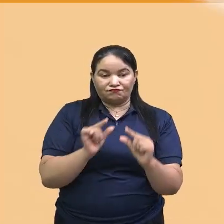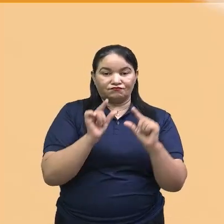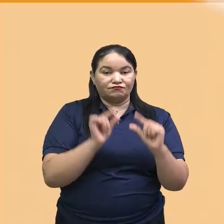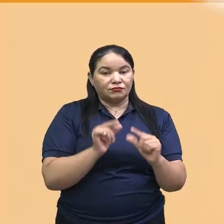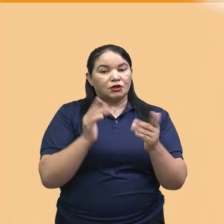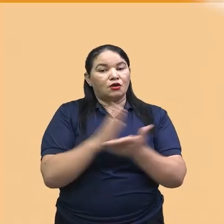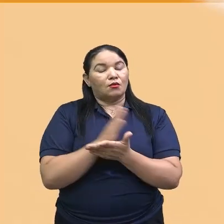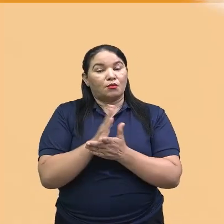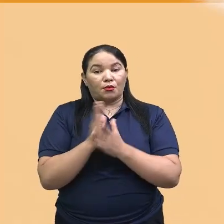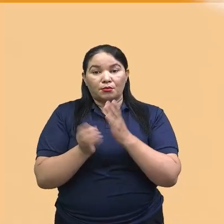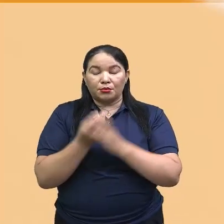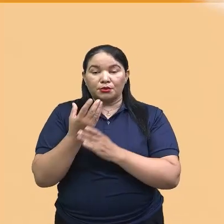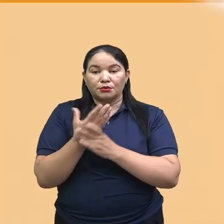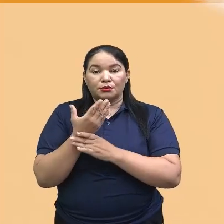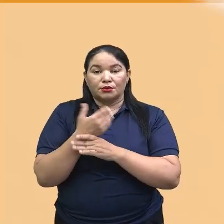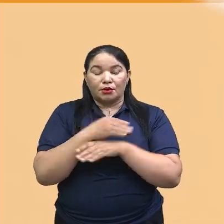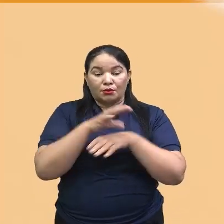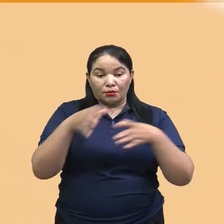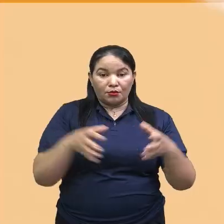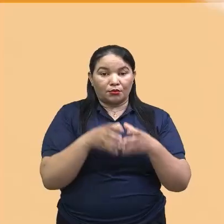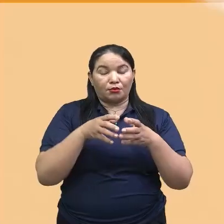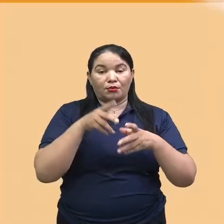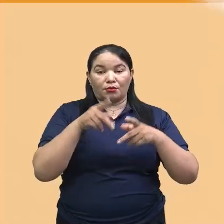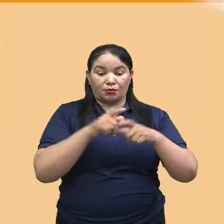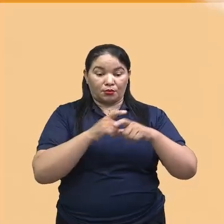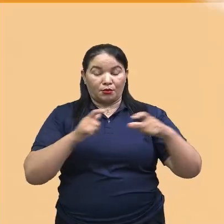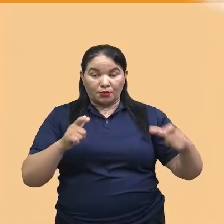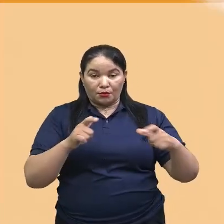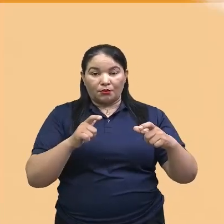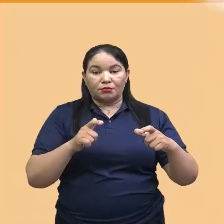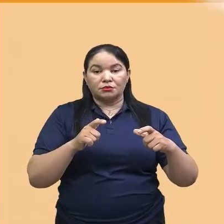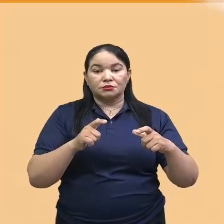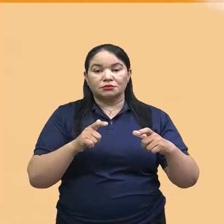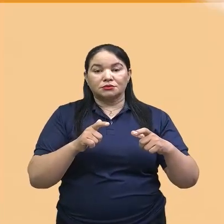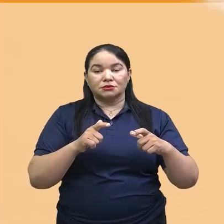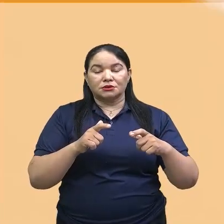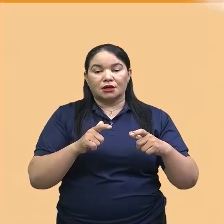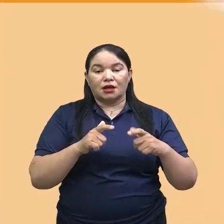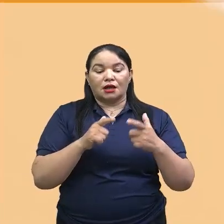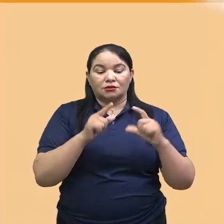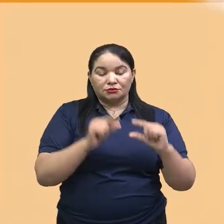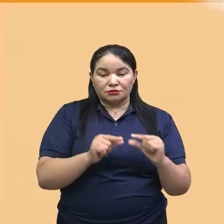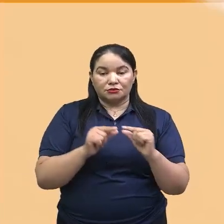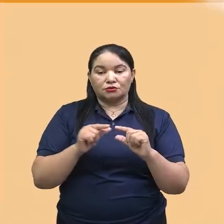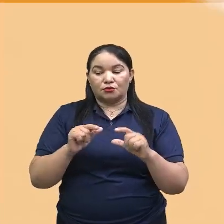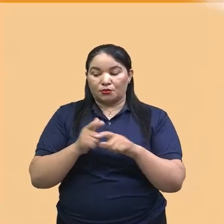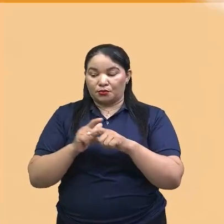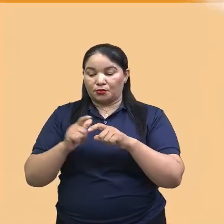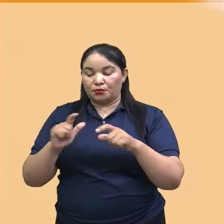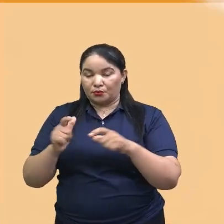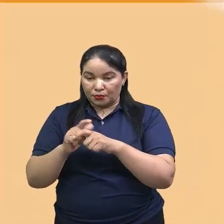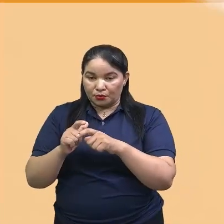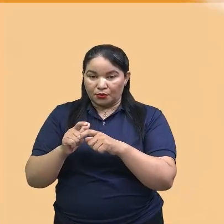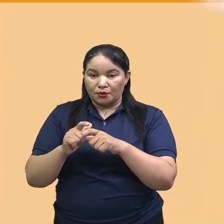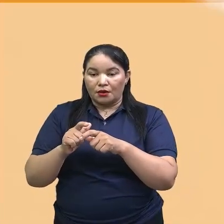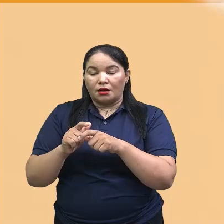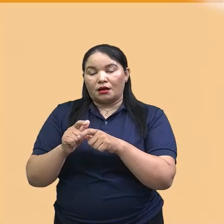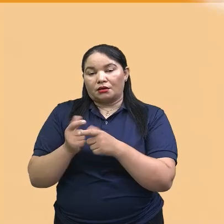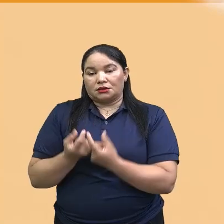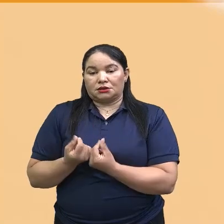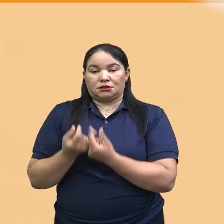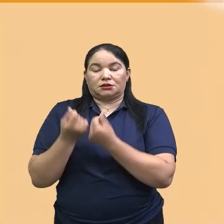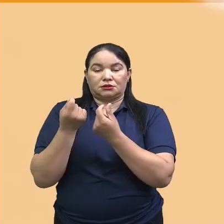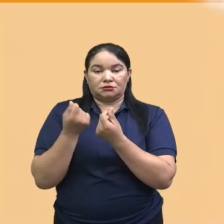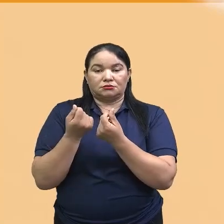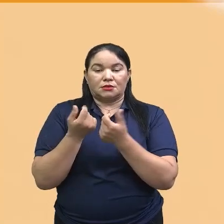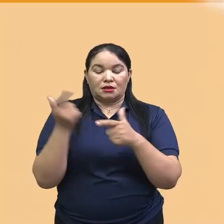pequena parte da população se apropria, né, ou fica com essa riqueza. Então esse é o grande problema da sociedade